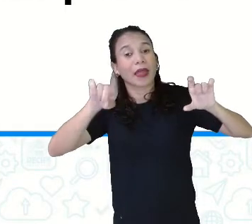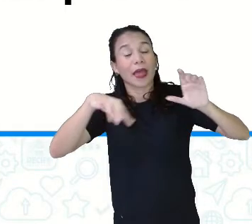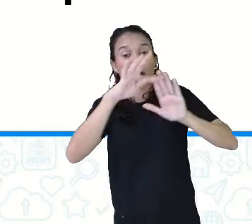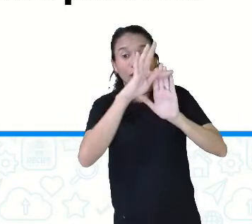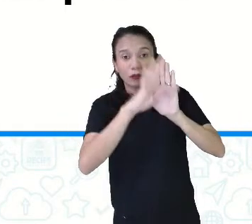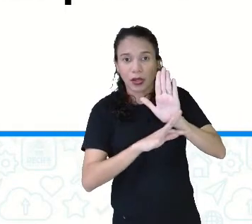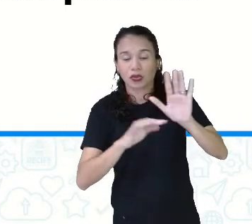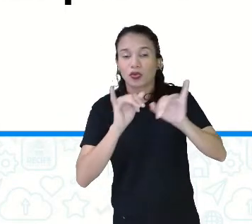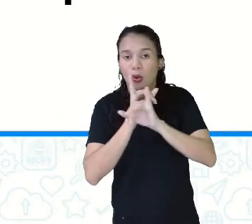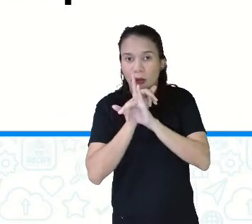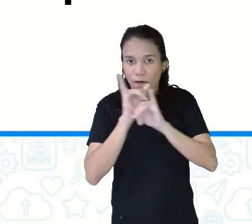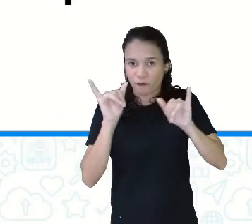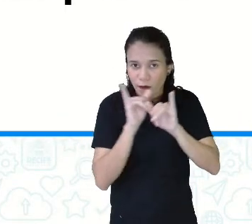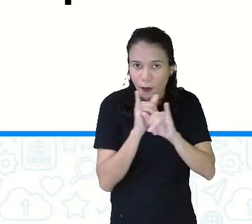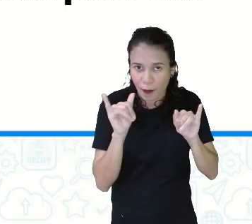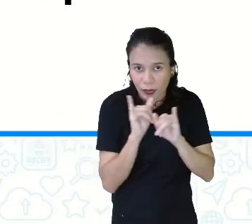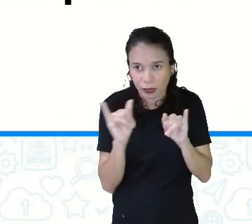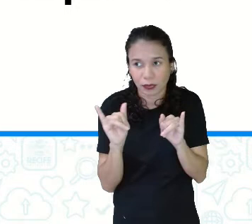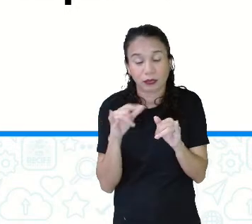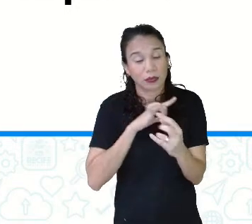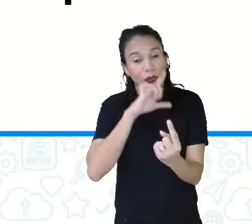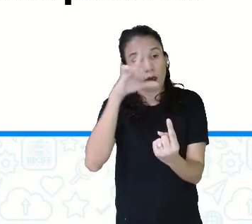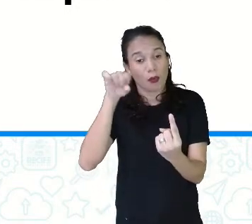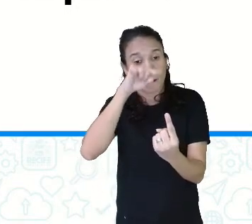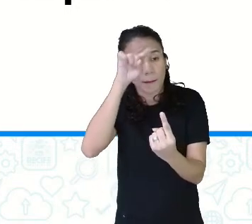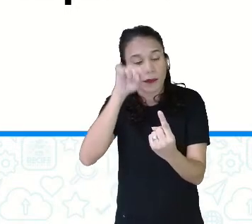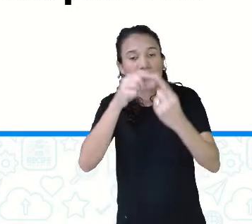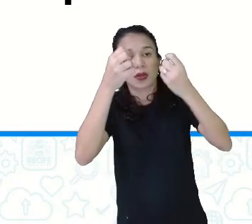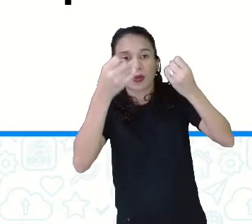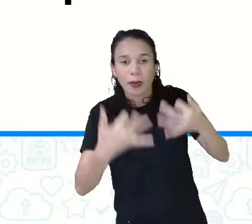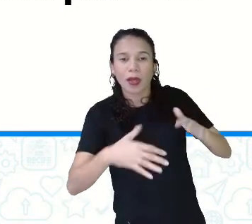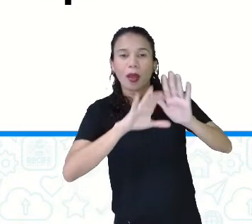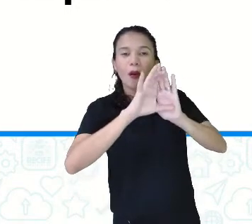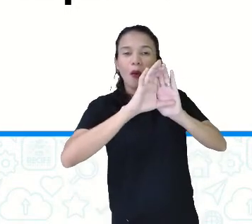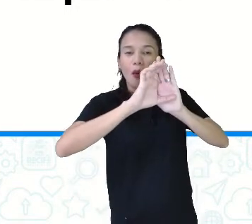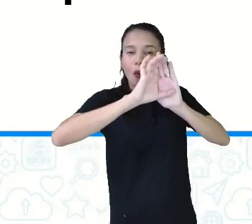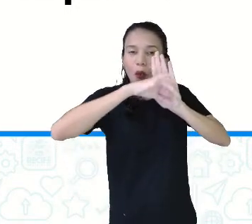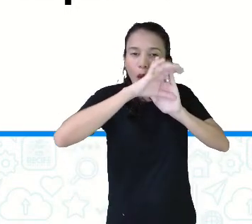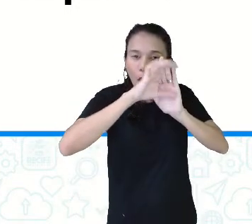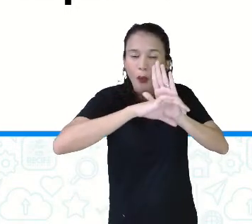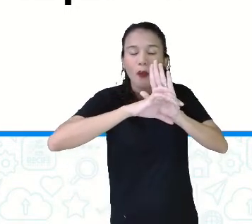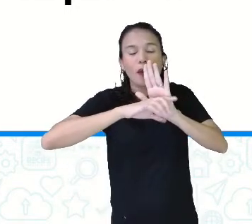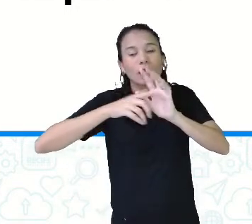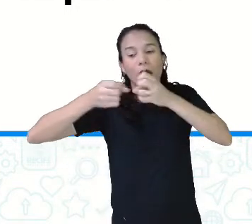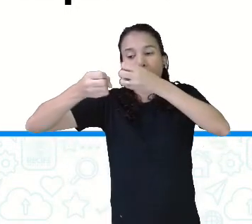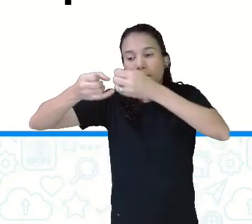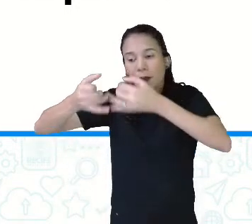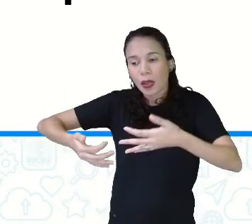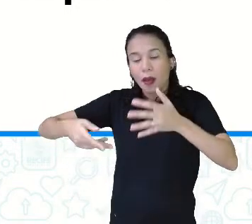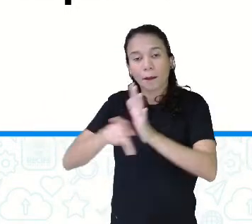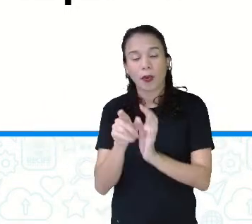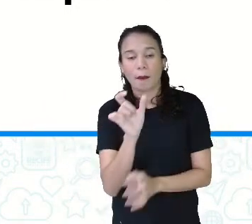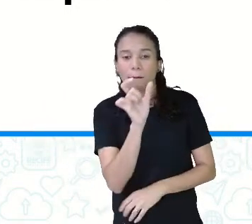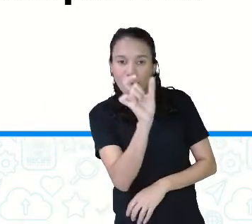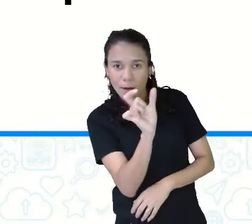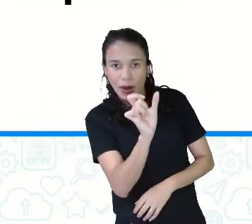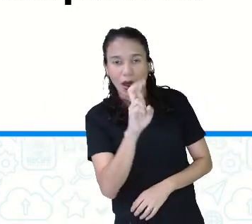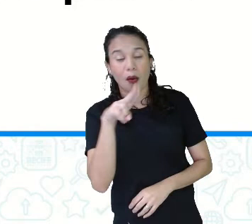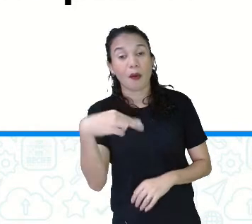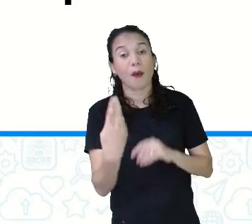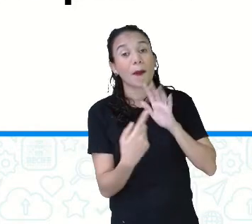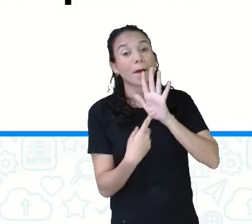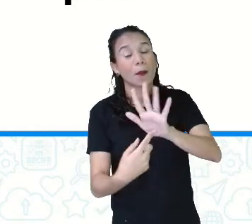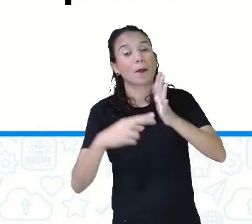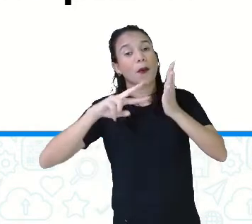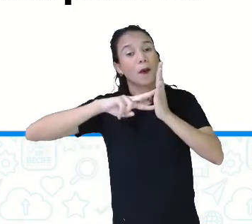caráter informativo, destinado a explicar um conceito, dar definições para um determinado termo ou apresentar